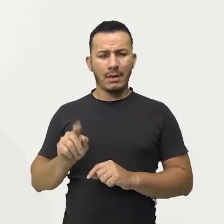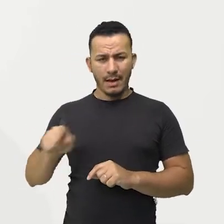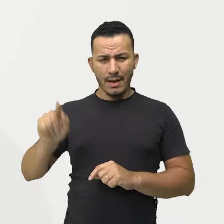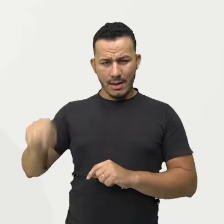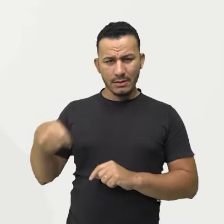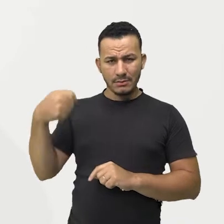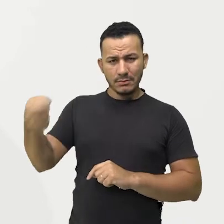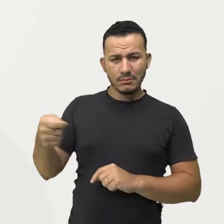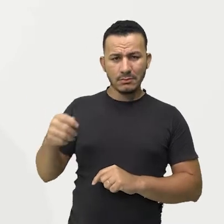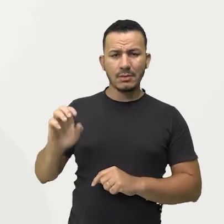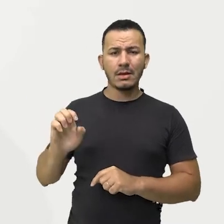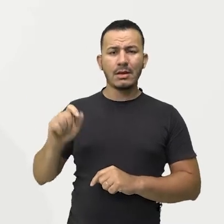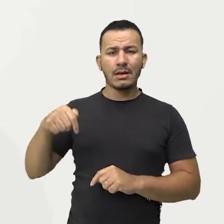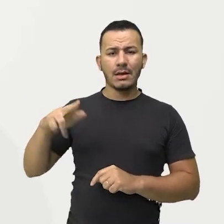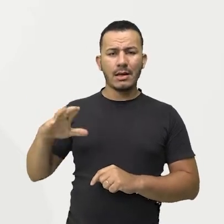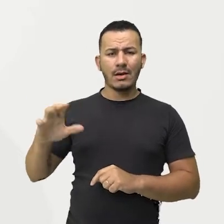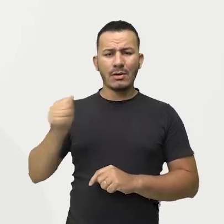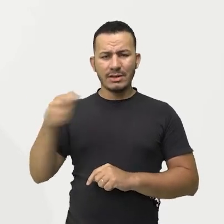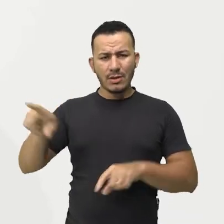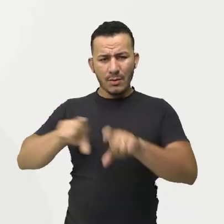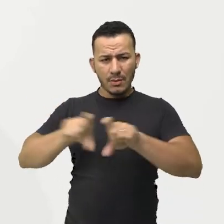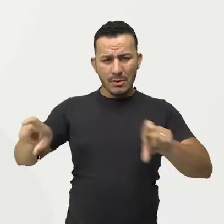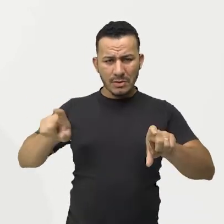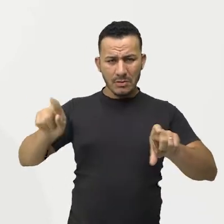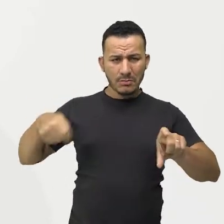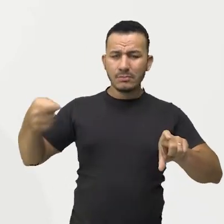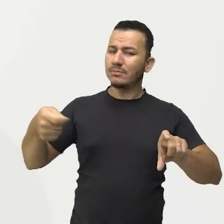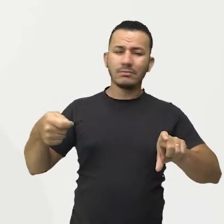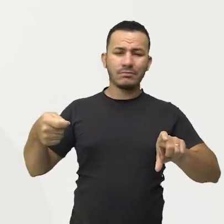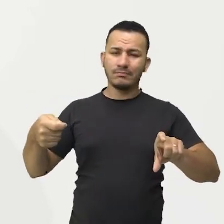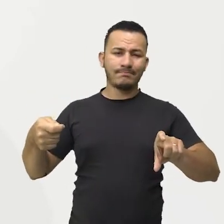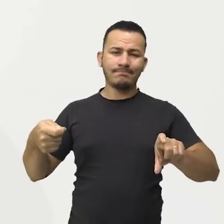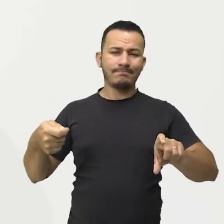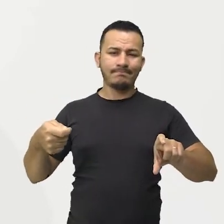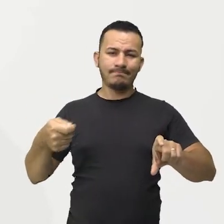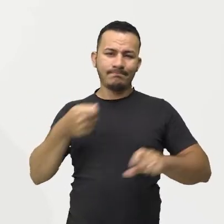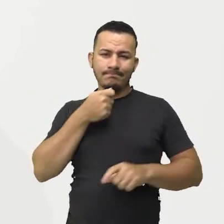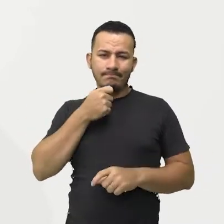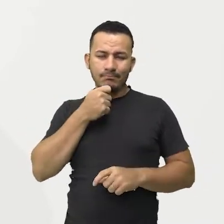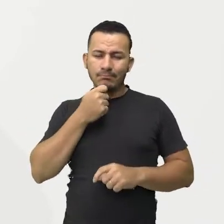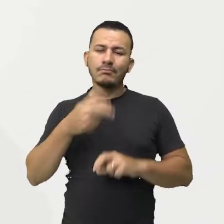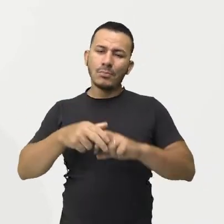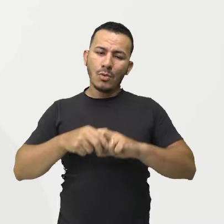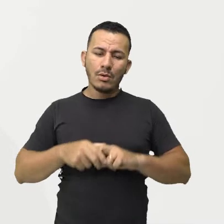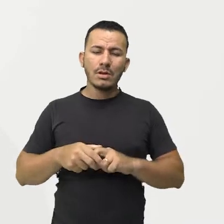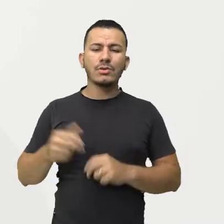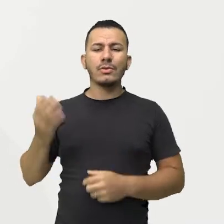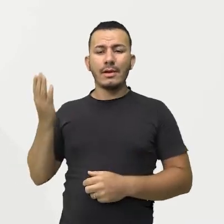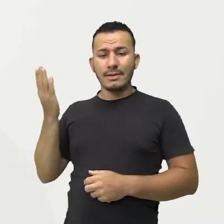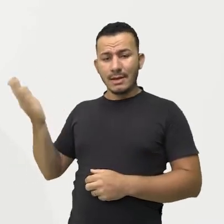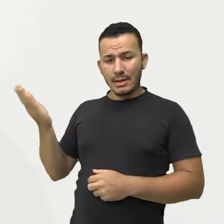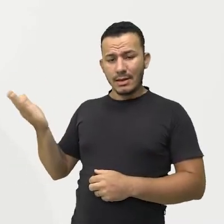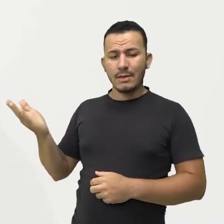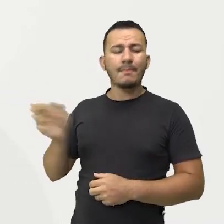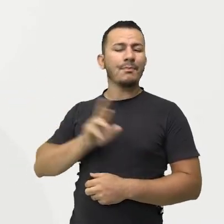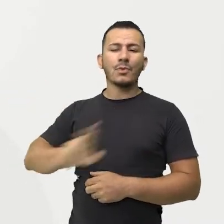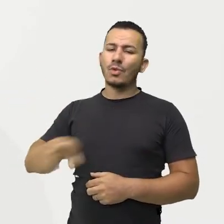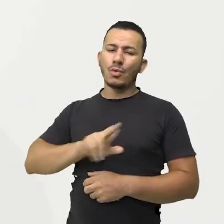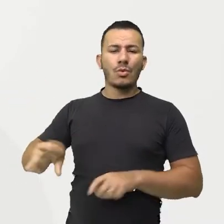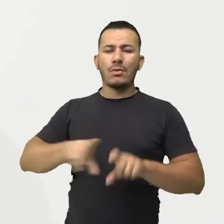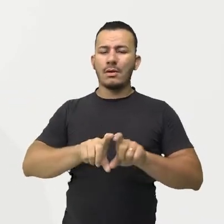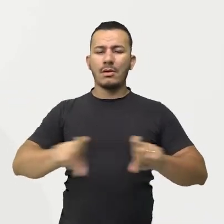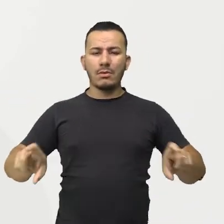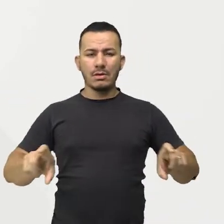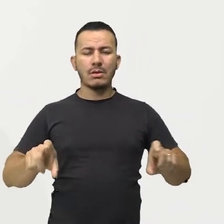podemos afirmar, então, que estamos diante de uma equação? Não. Então, infelizmente, olha só, esse exemplo que o professor colocou aí não